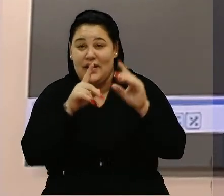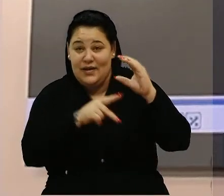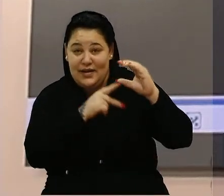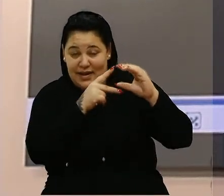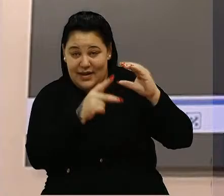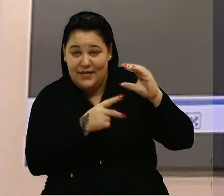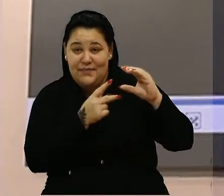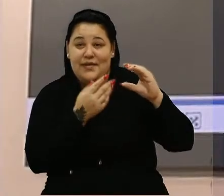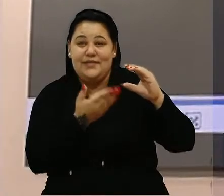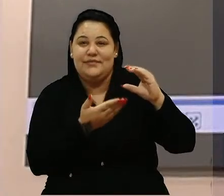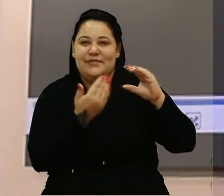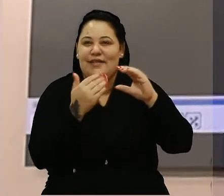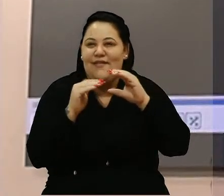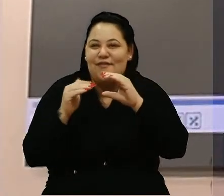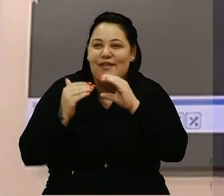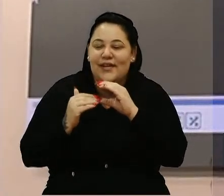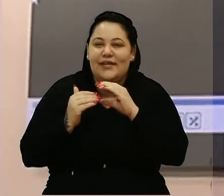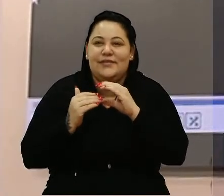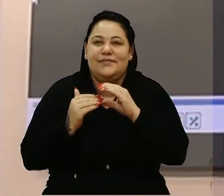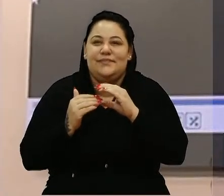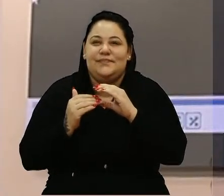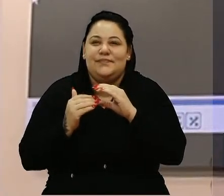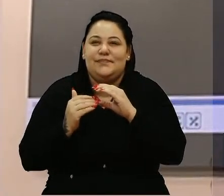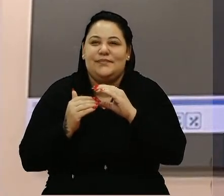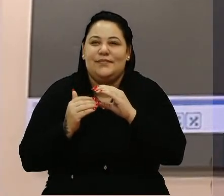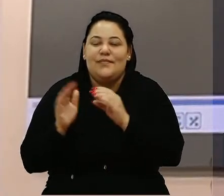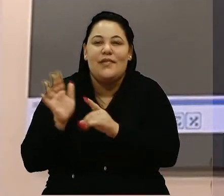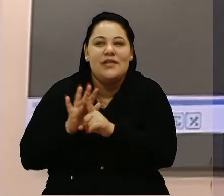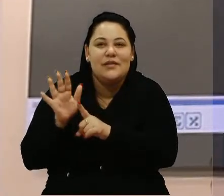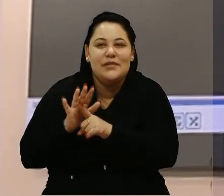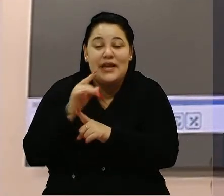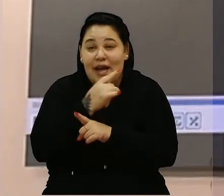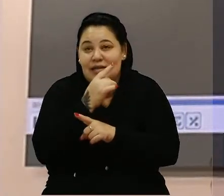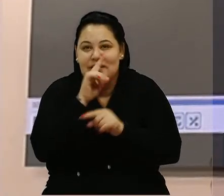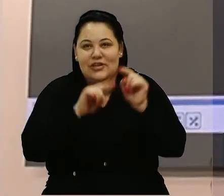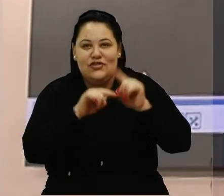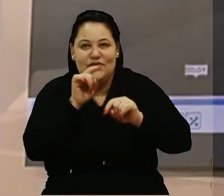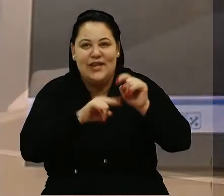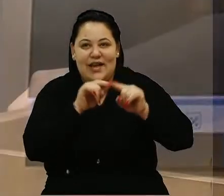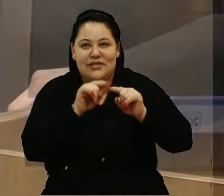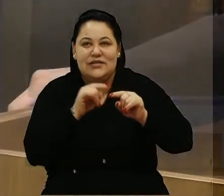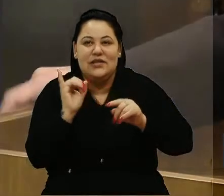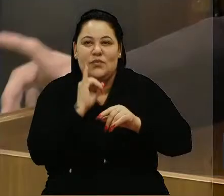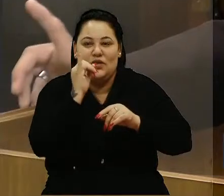Vereadores encaminha sempre um vereador para essas atividades nobres.